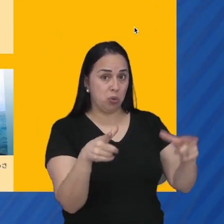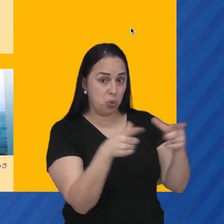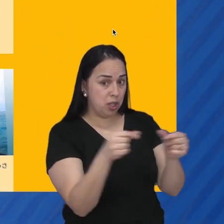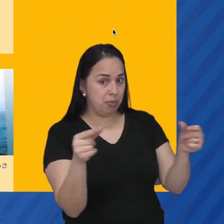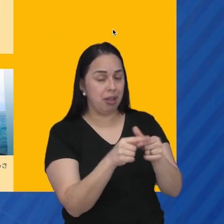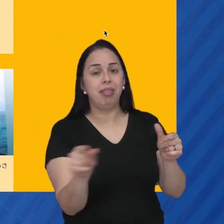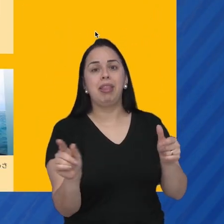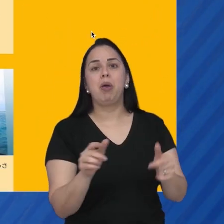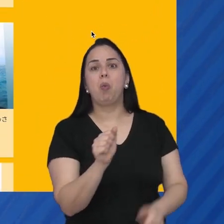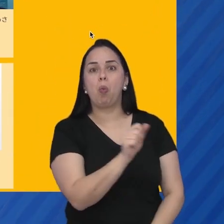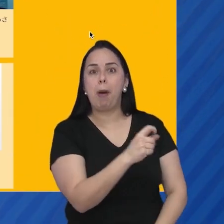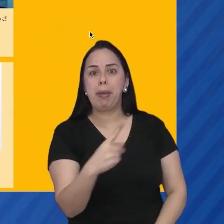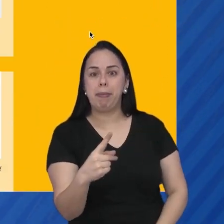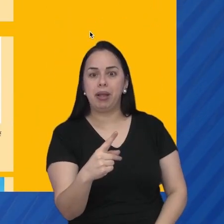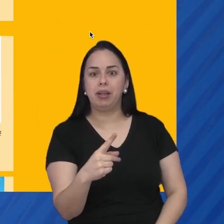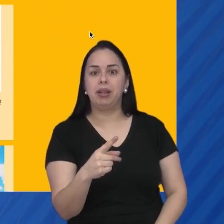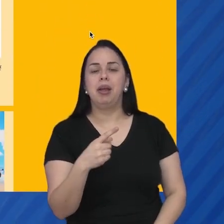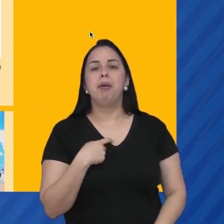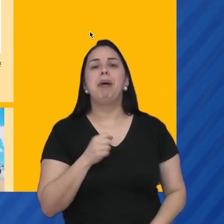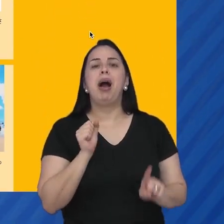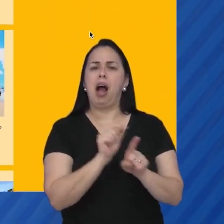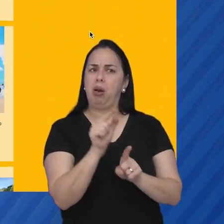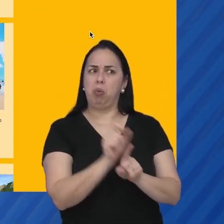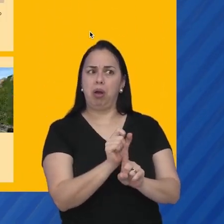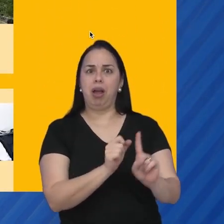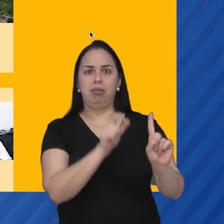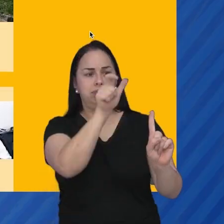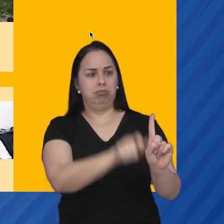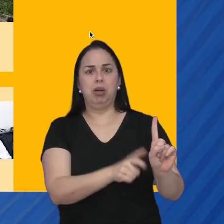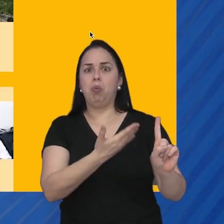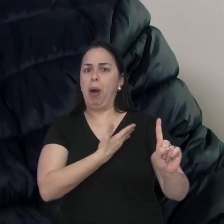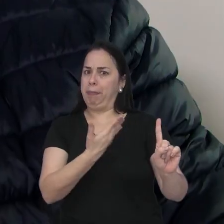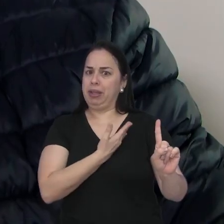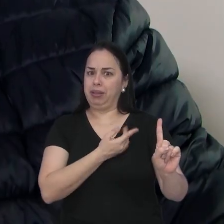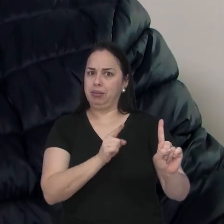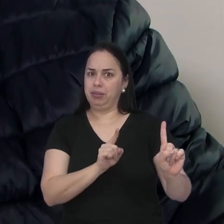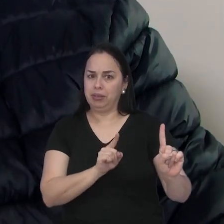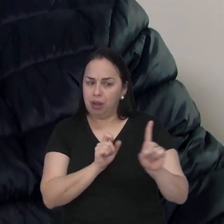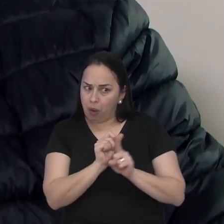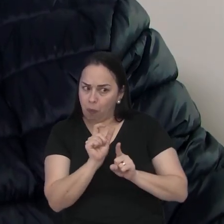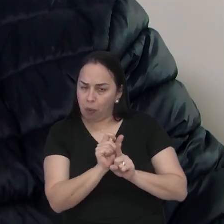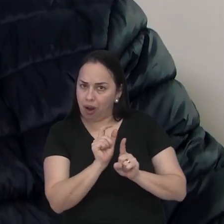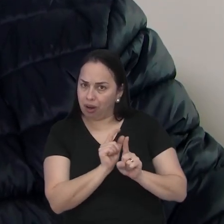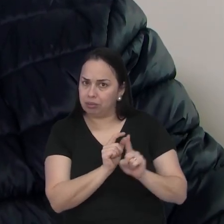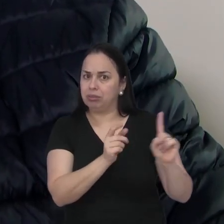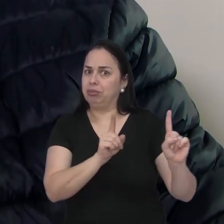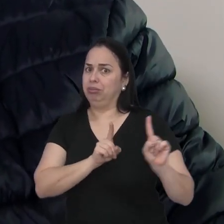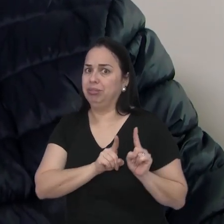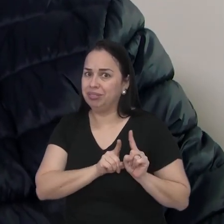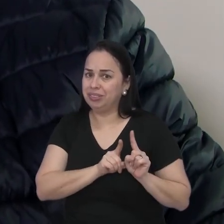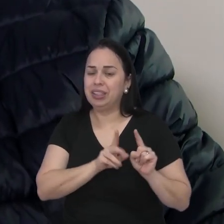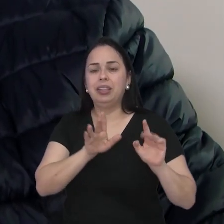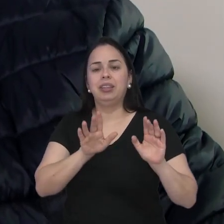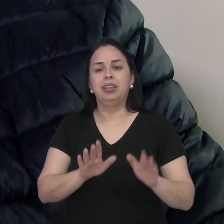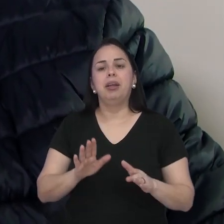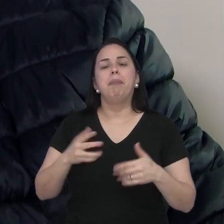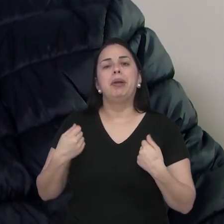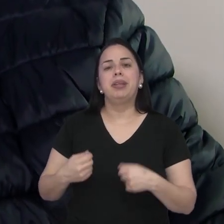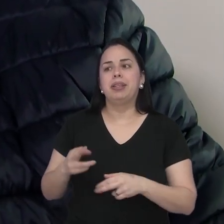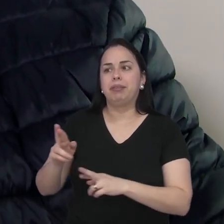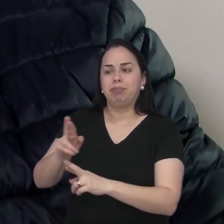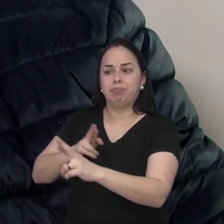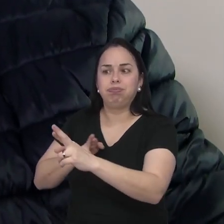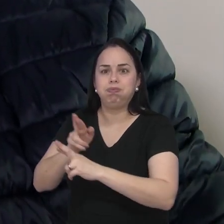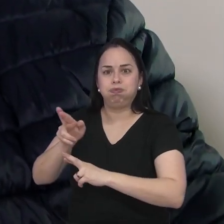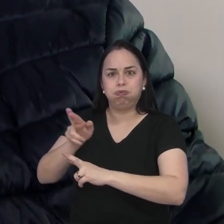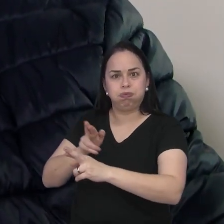no Japão existe até um aplicativo para alugar um amigo. A gente precisa passar pelo desconforto da relação.